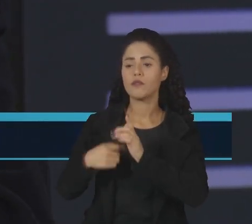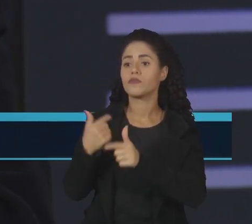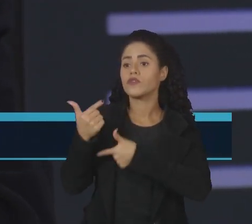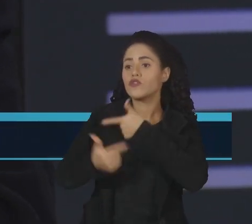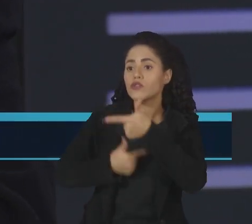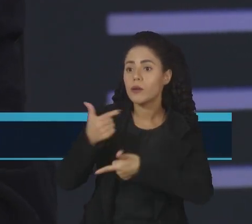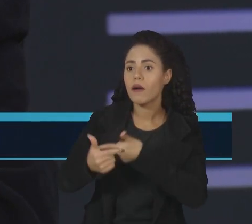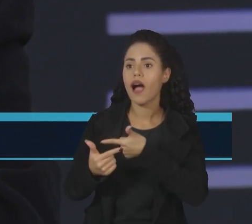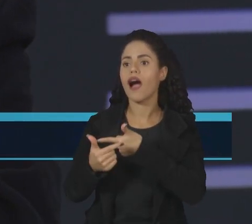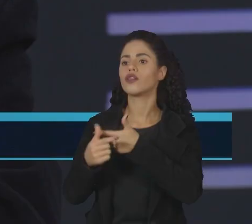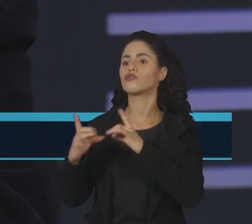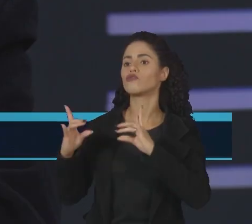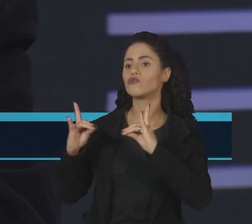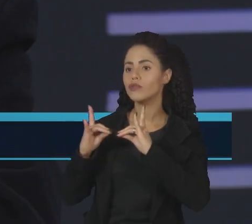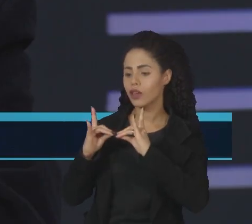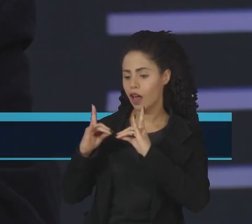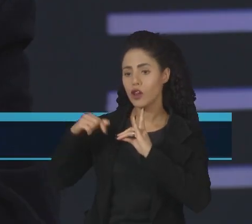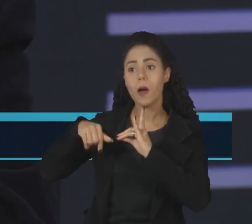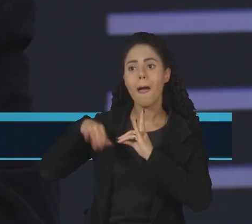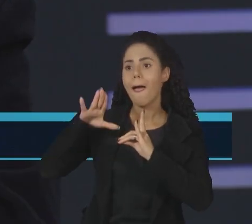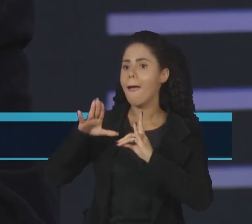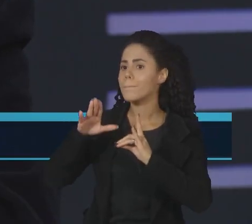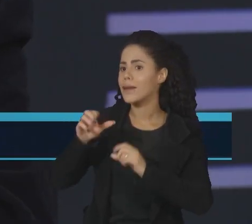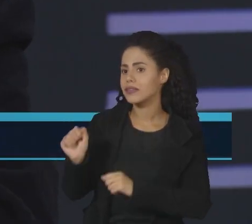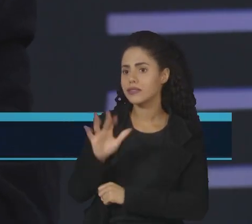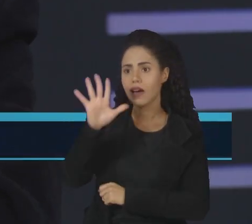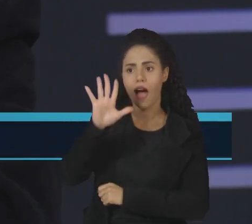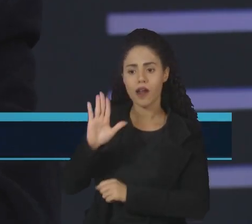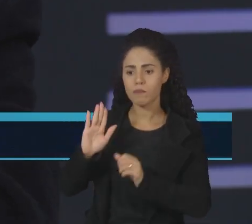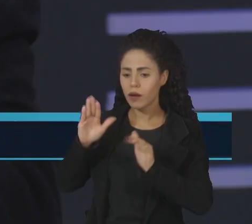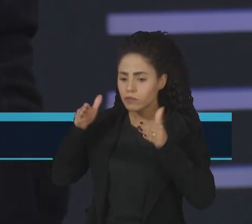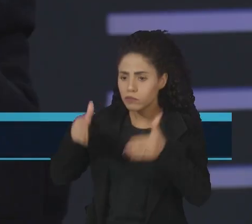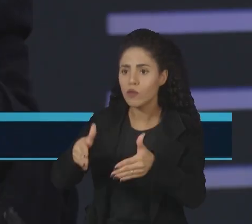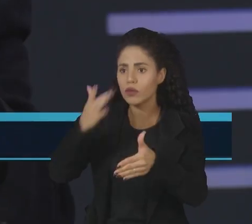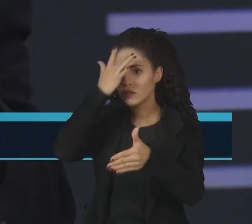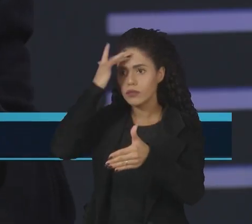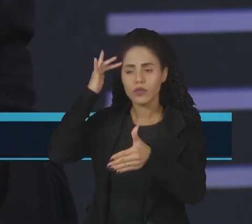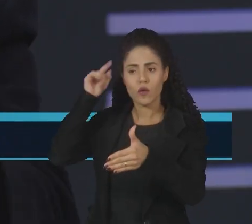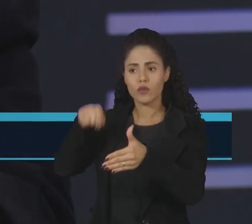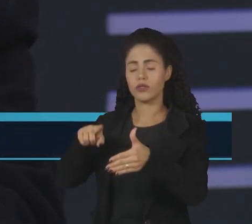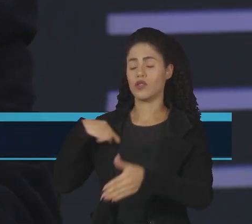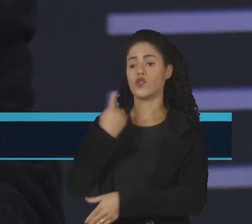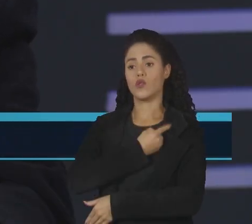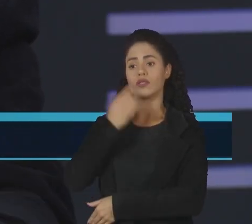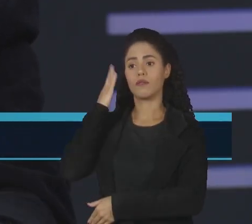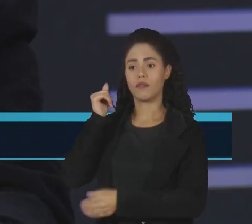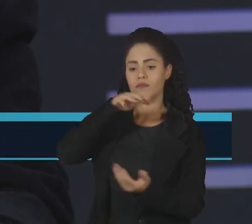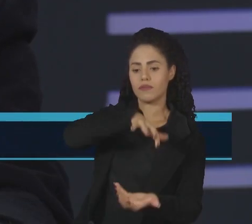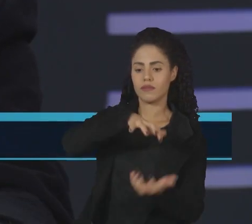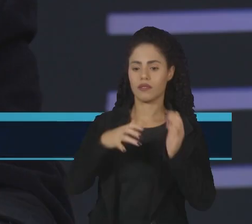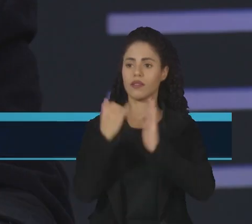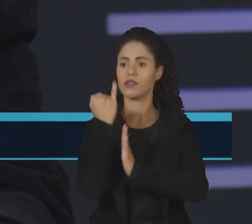funerários. Vai ficar mais caro enterrar pessoas, né? Porque a gente sabe que a reforma, você